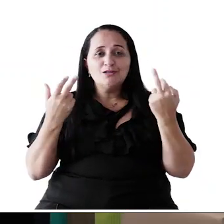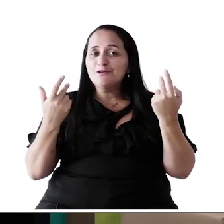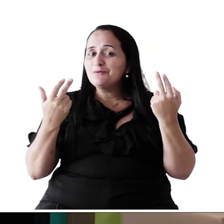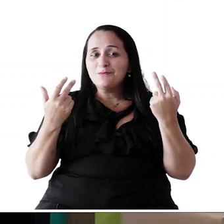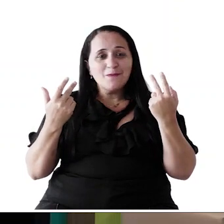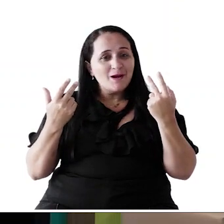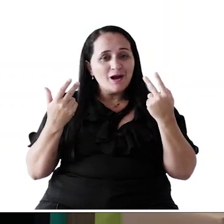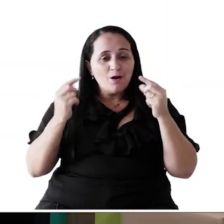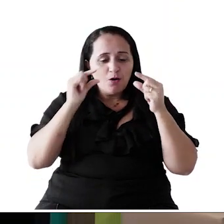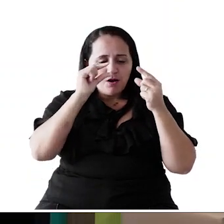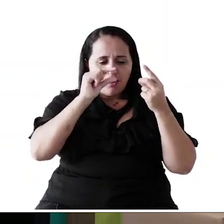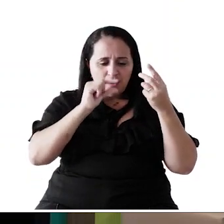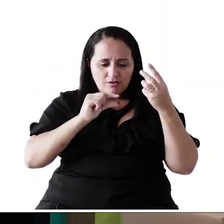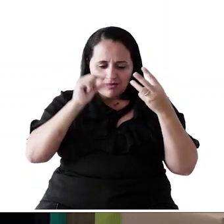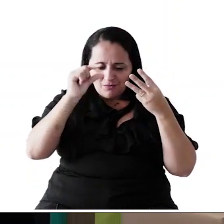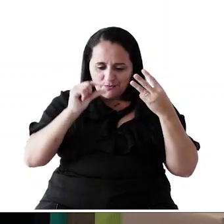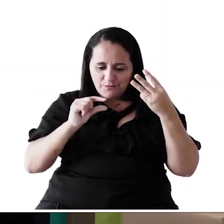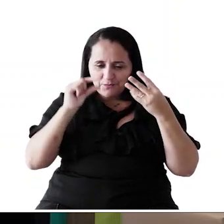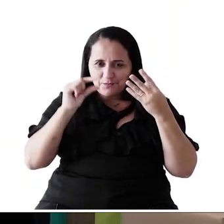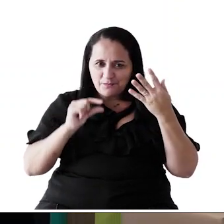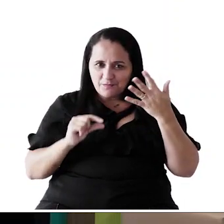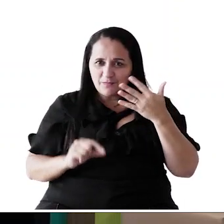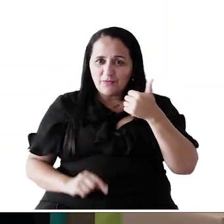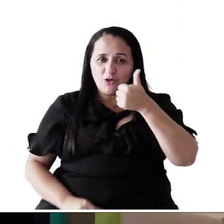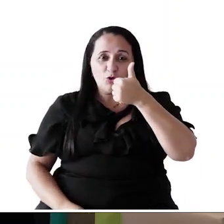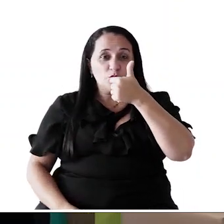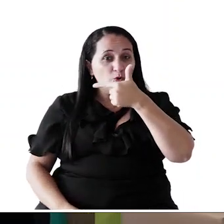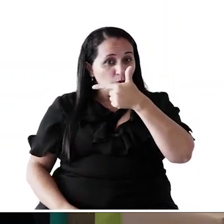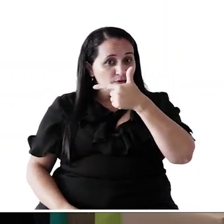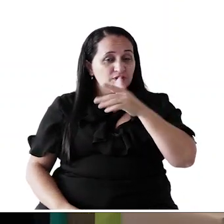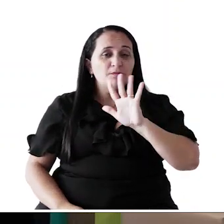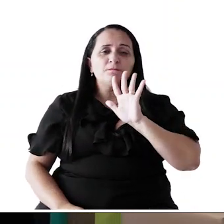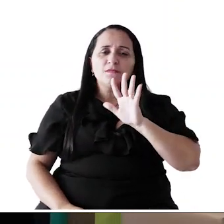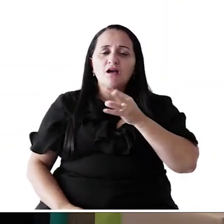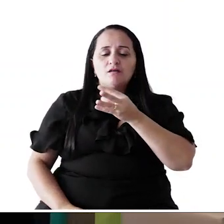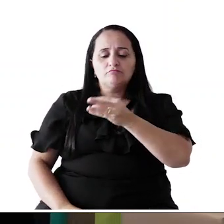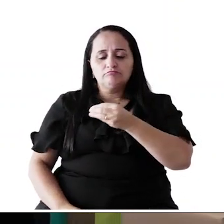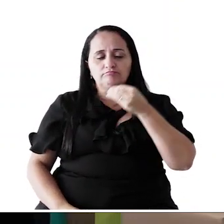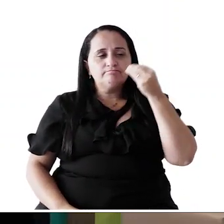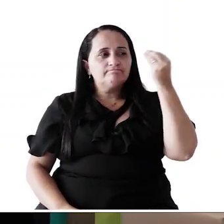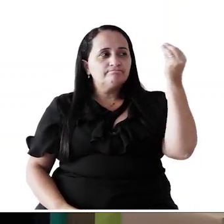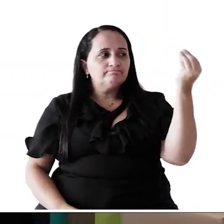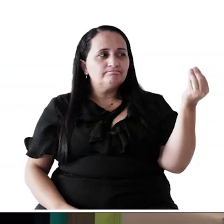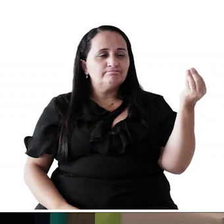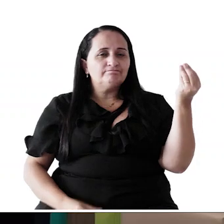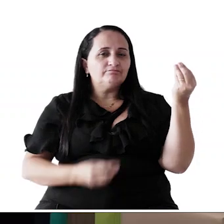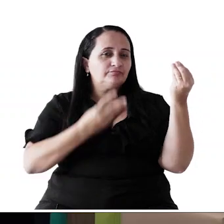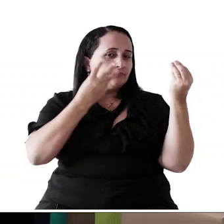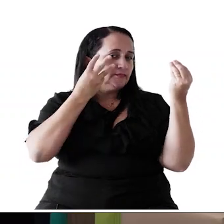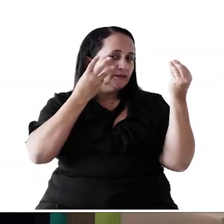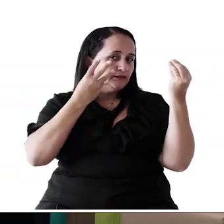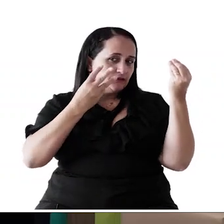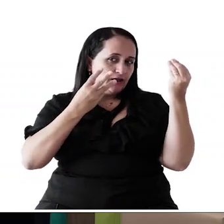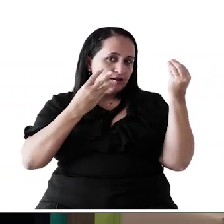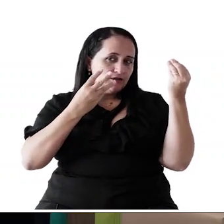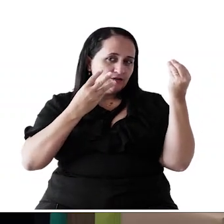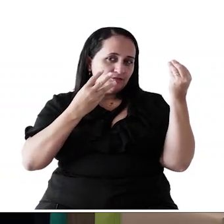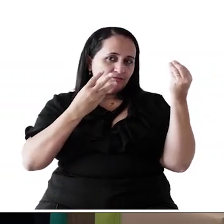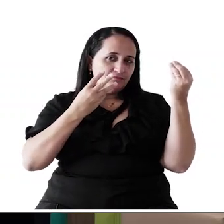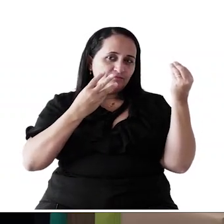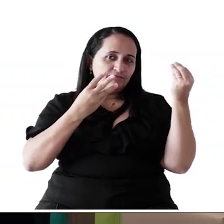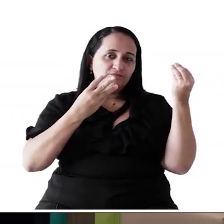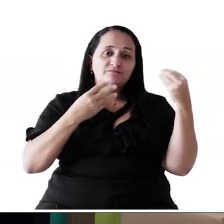igualitária, né? Todo o meu chocolate foi partido igualmente. Então, como eu dei apenas a Carol